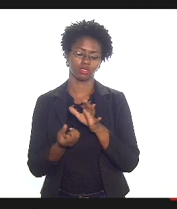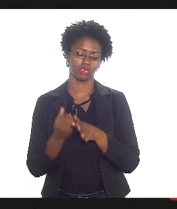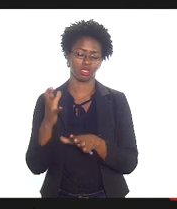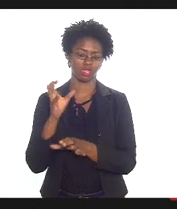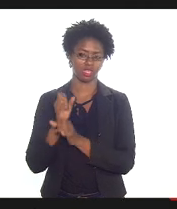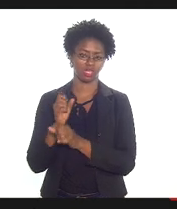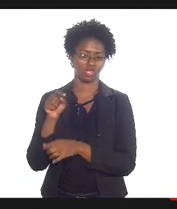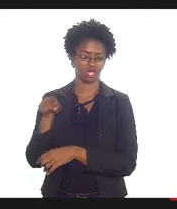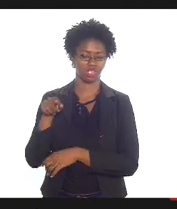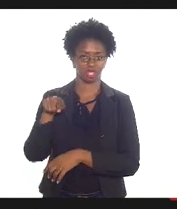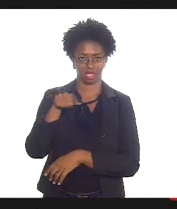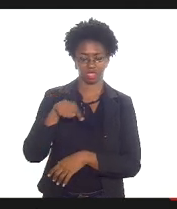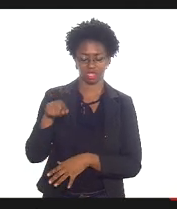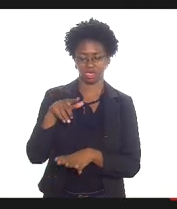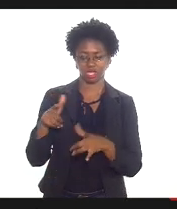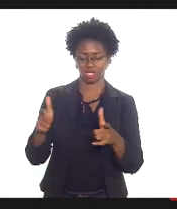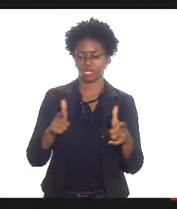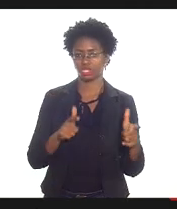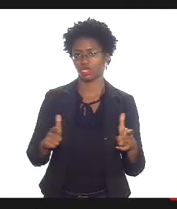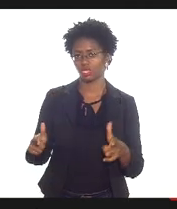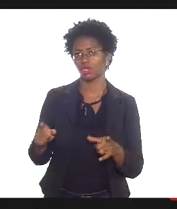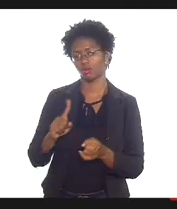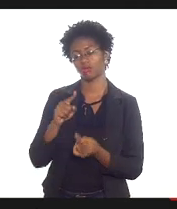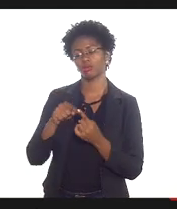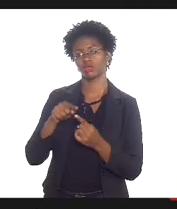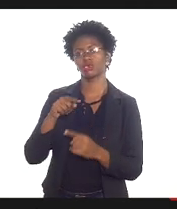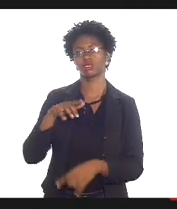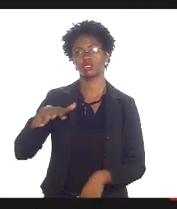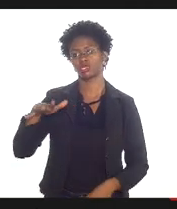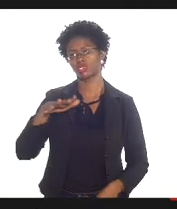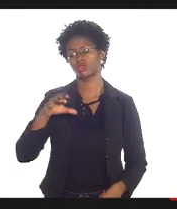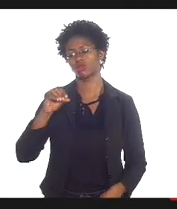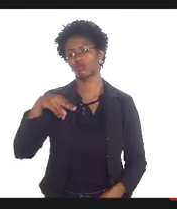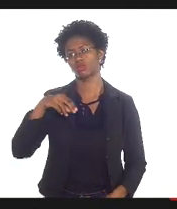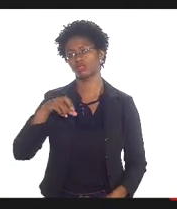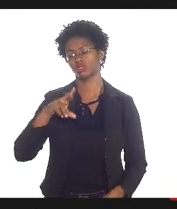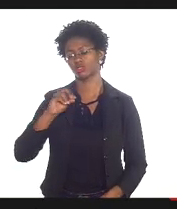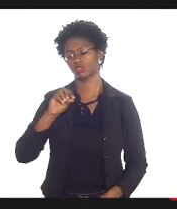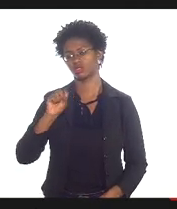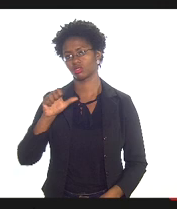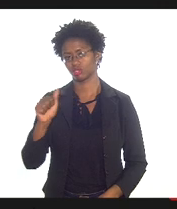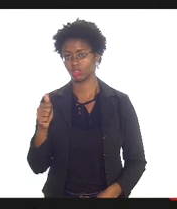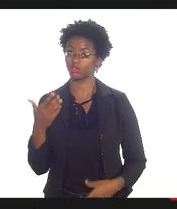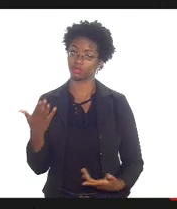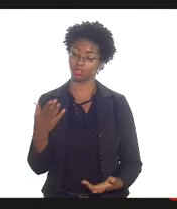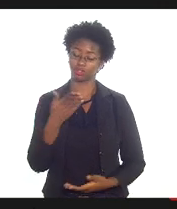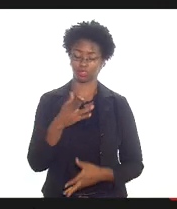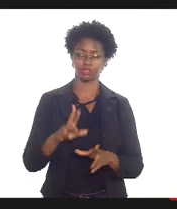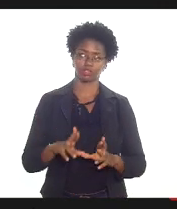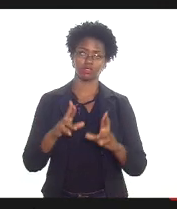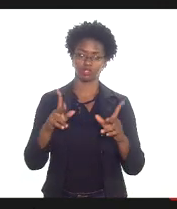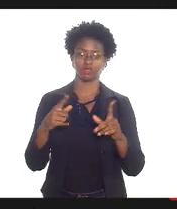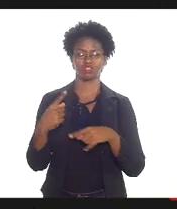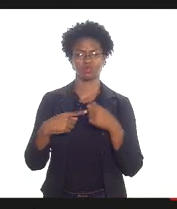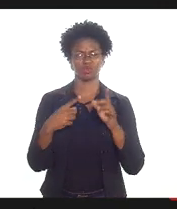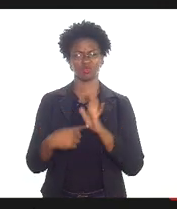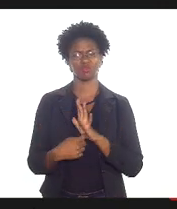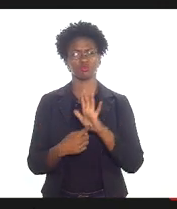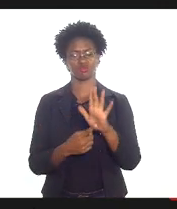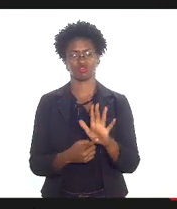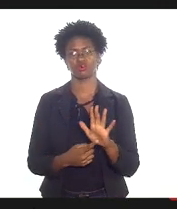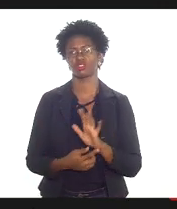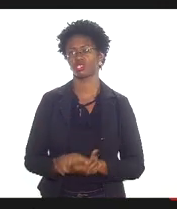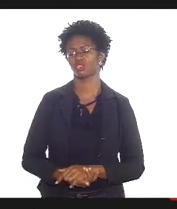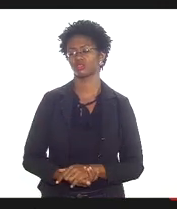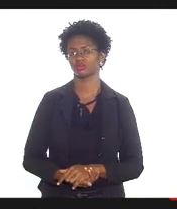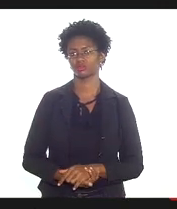campos estará sob regime de cessão onerosa. E isso vai fazer diferença, eu vou mostrar mais adiante.